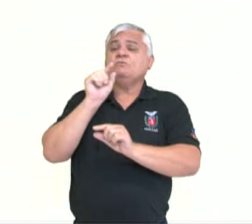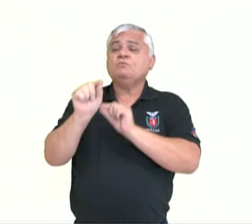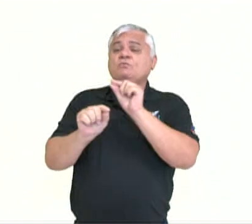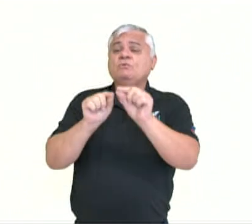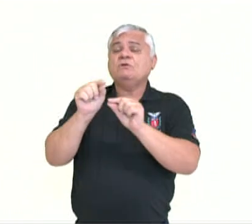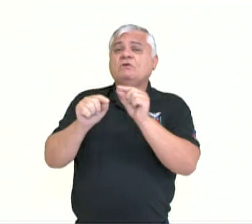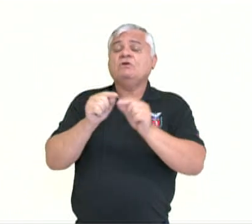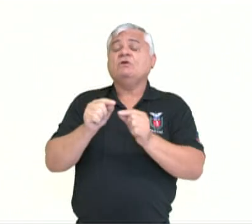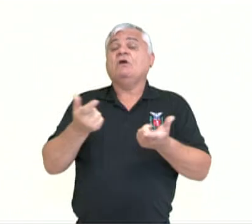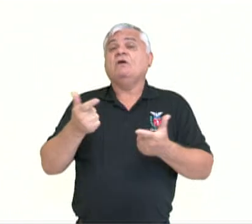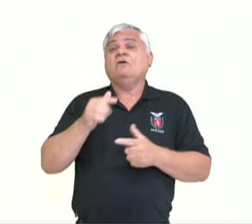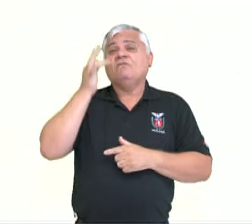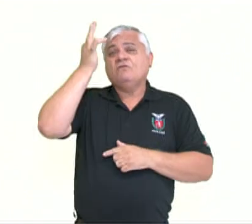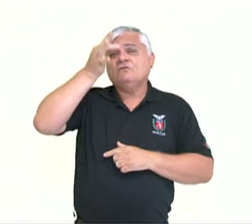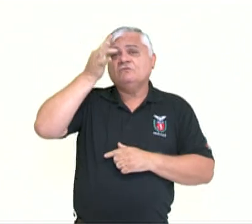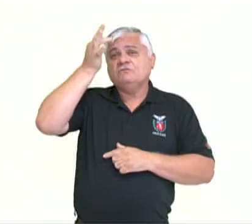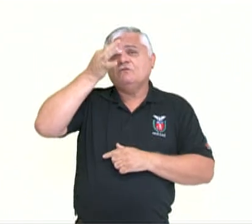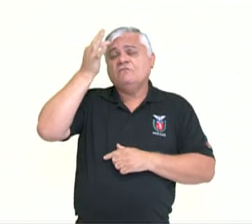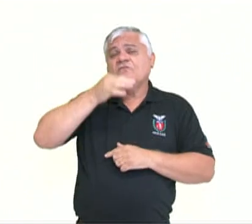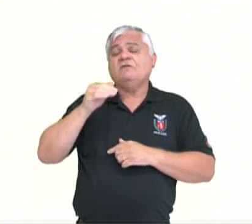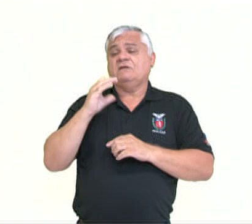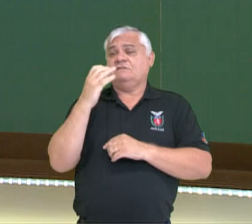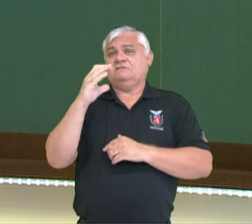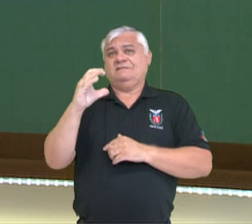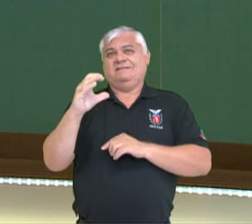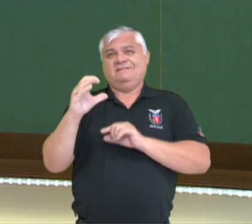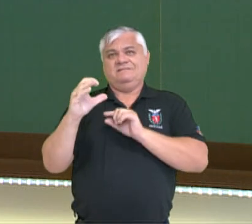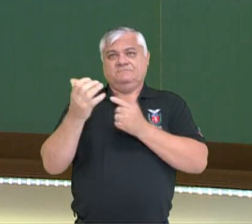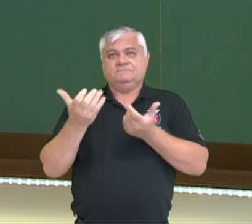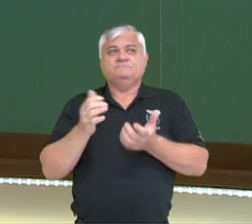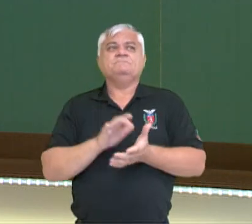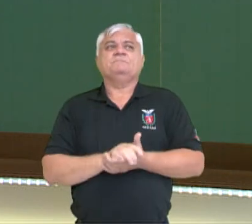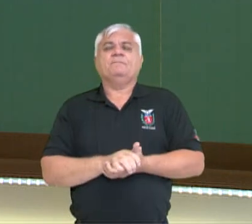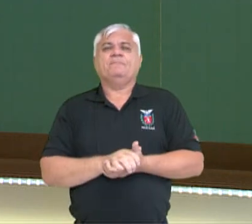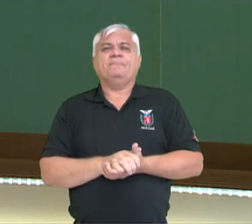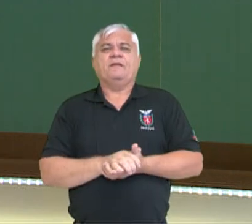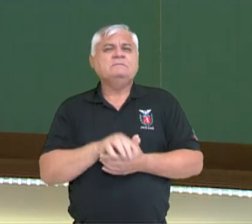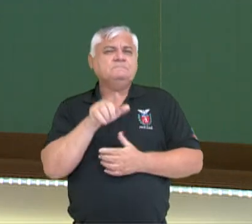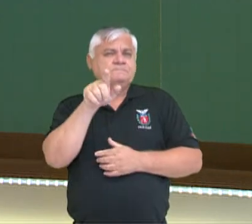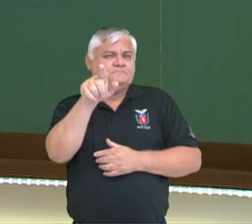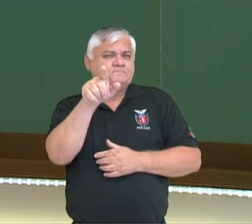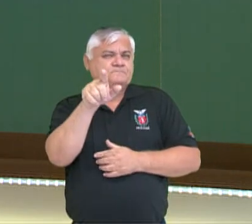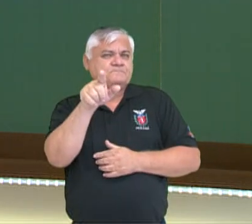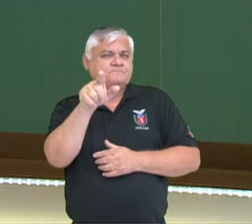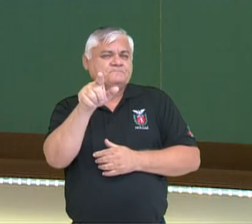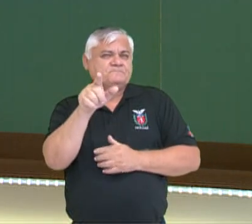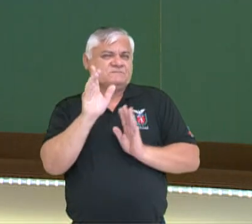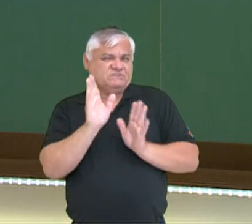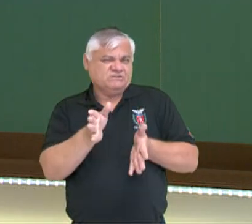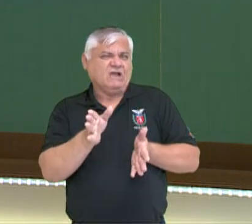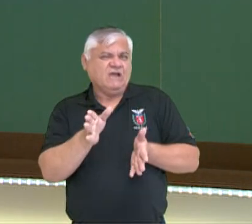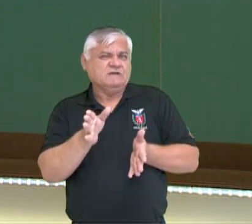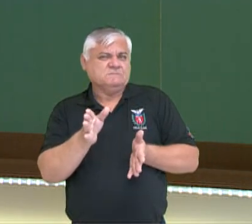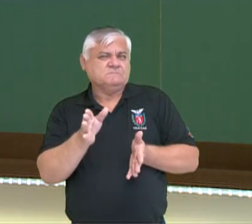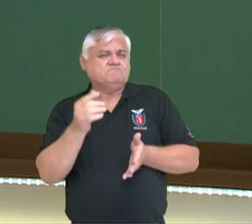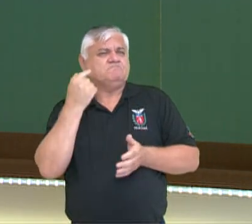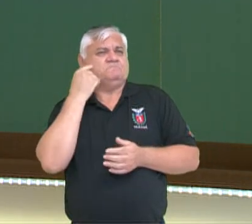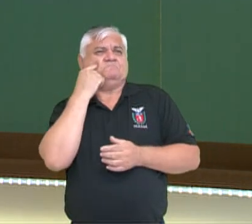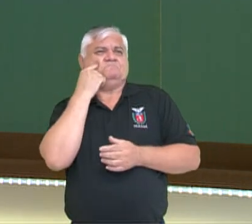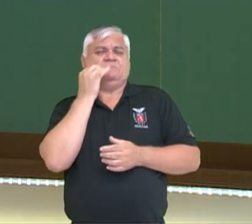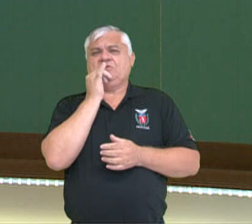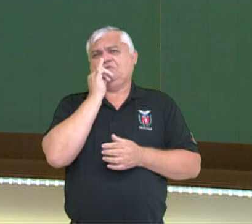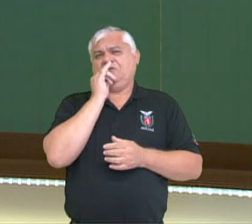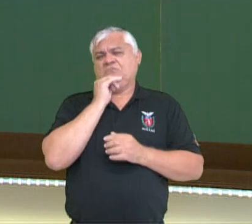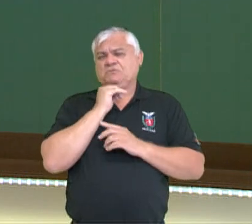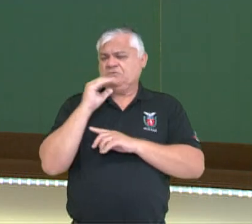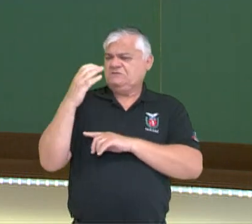a filosofia da ciência. Bom, provavelmente você já se colocou essas questões. O que